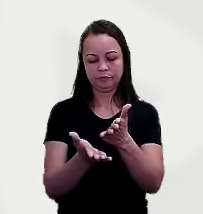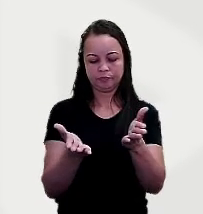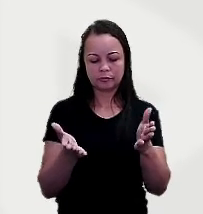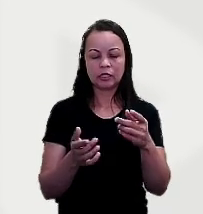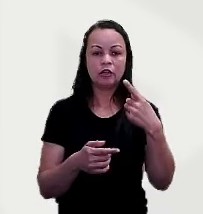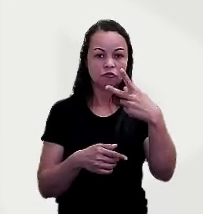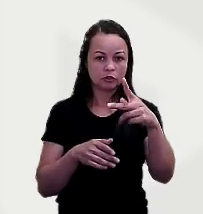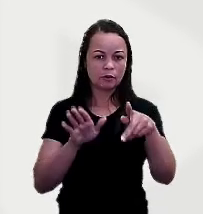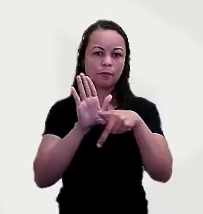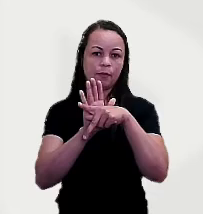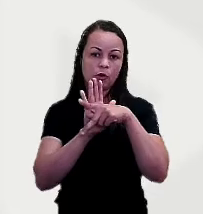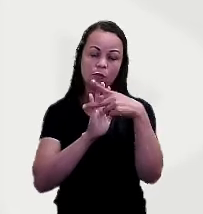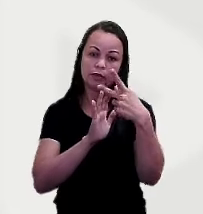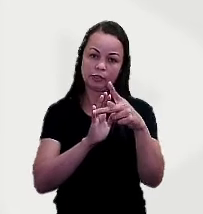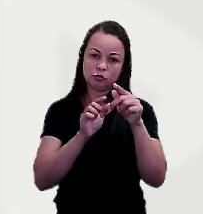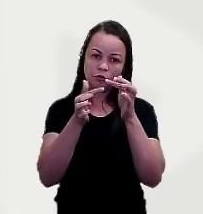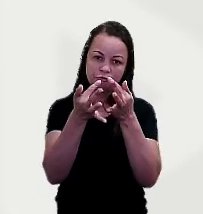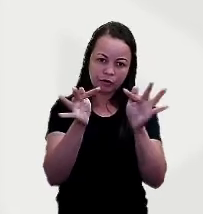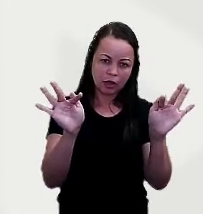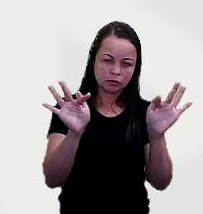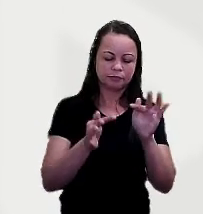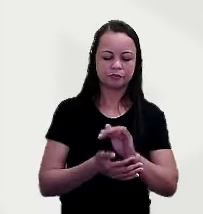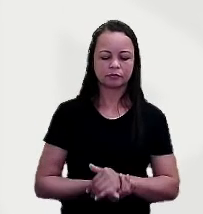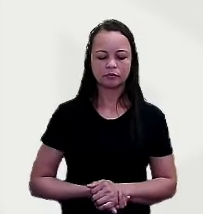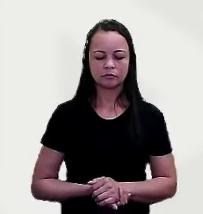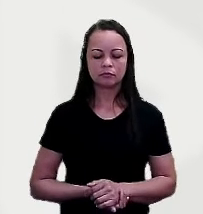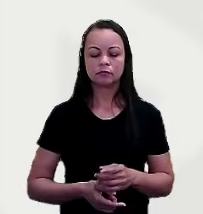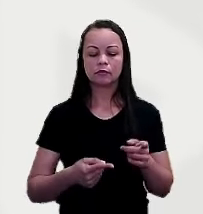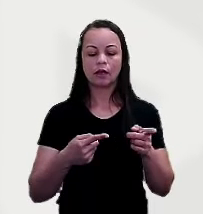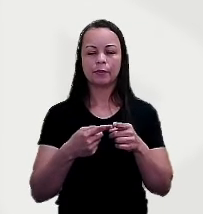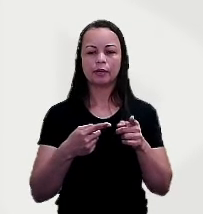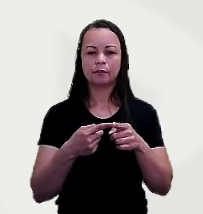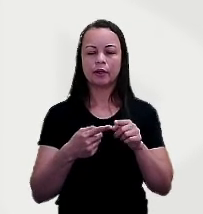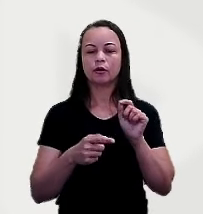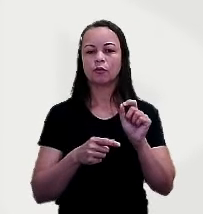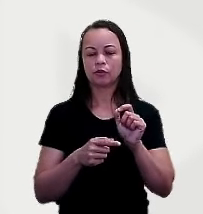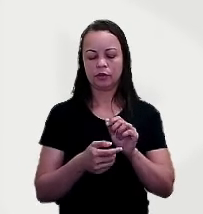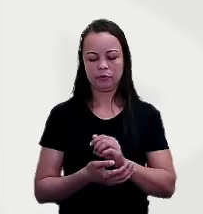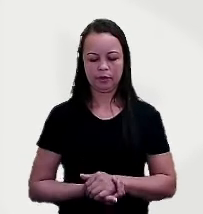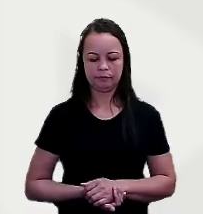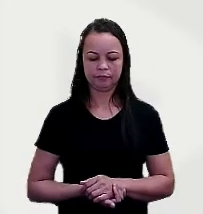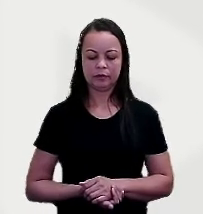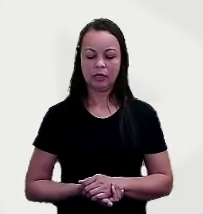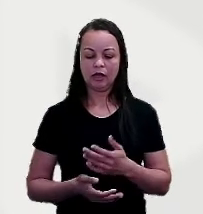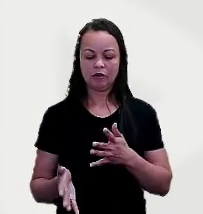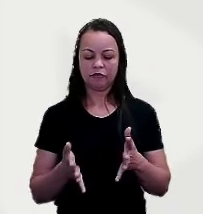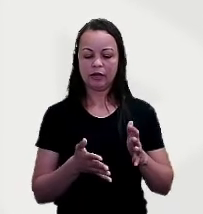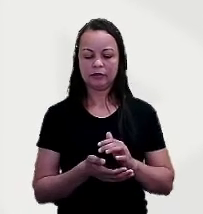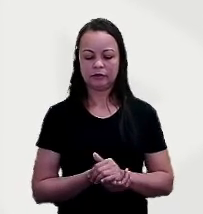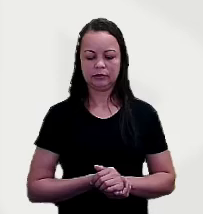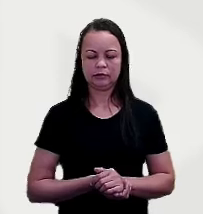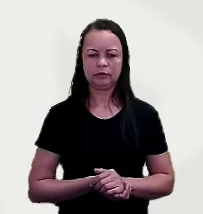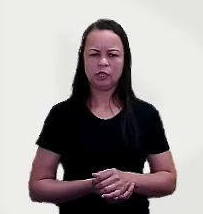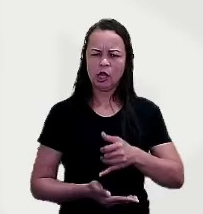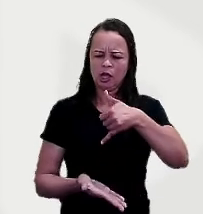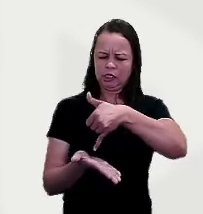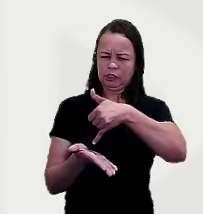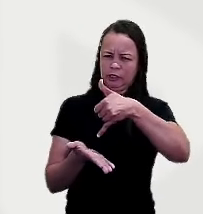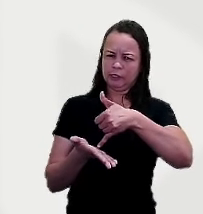suas próprias frases aí, tá bom? Na primeira, eu coloquei a frase exclamativa assim, ó. Que